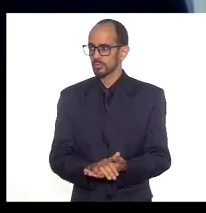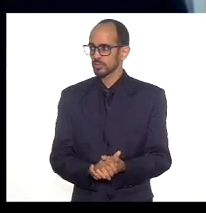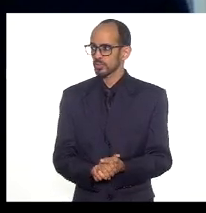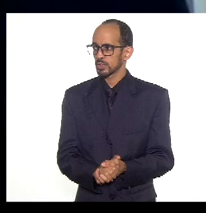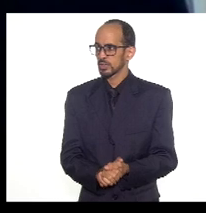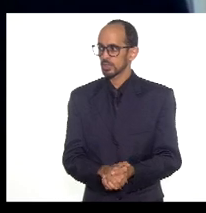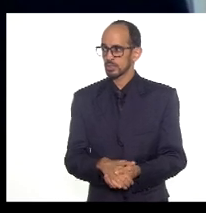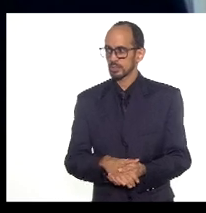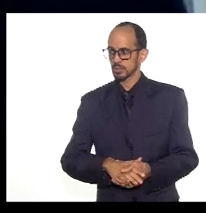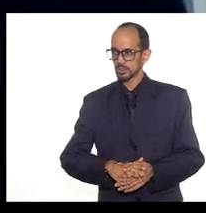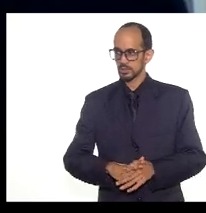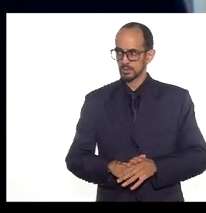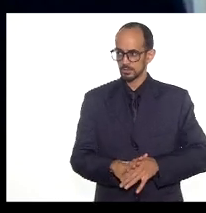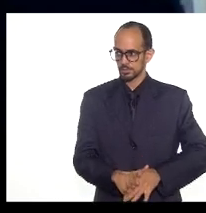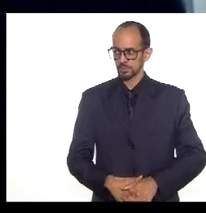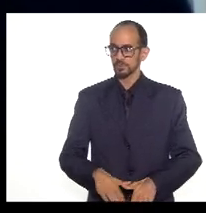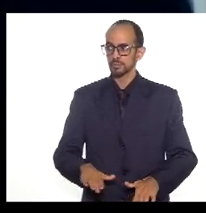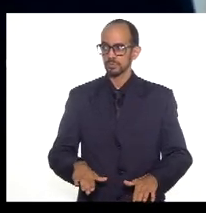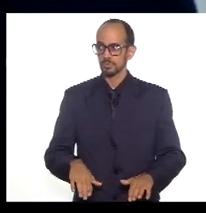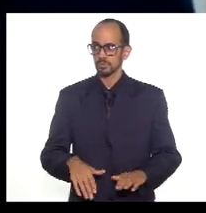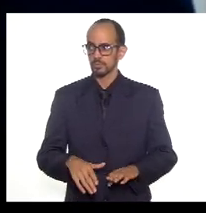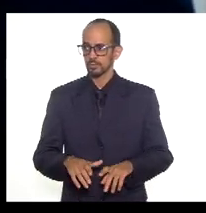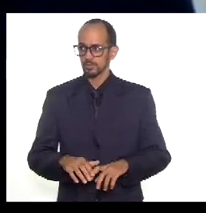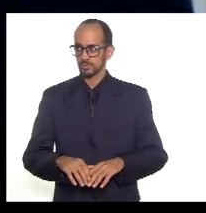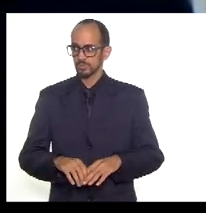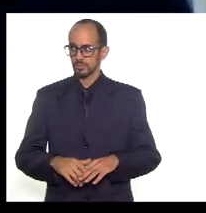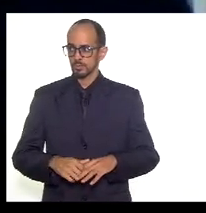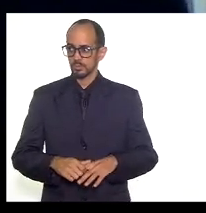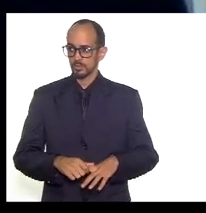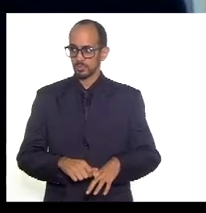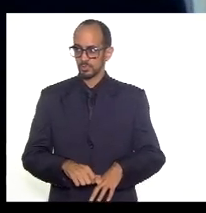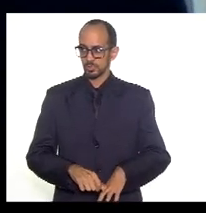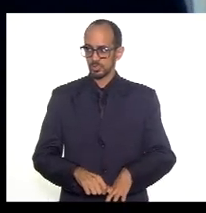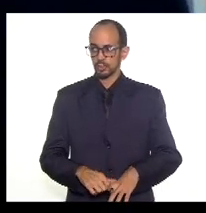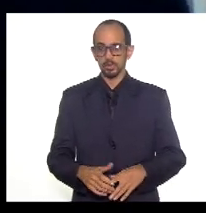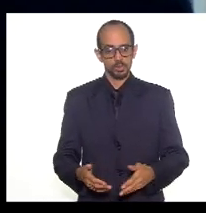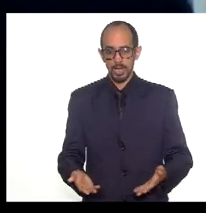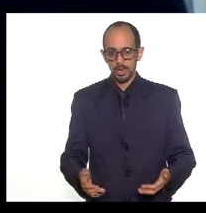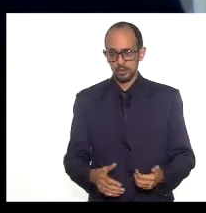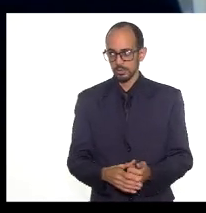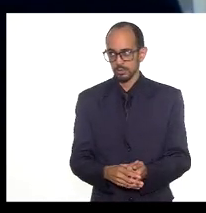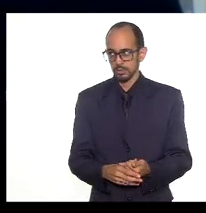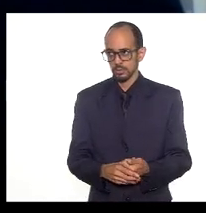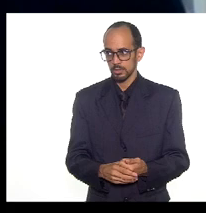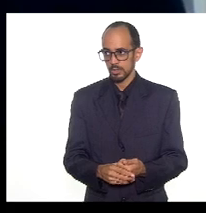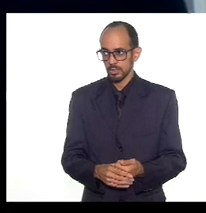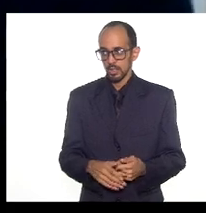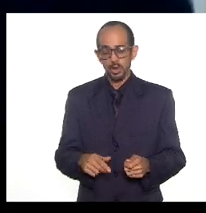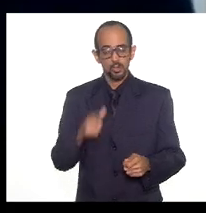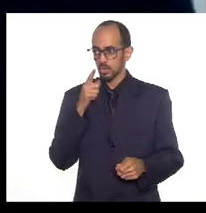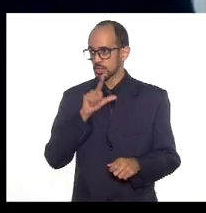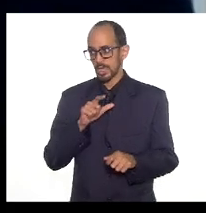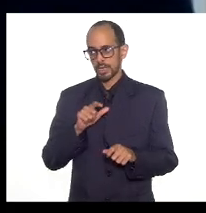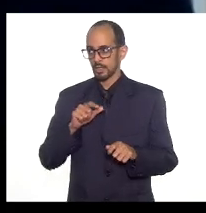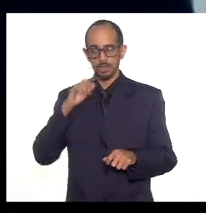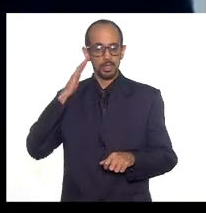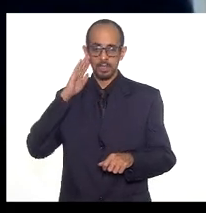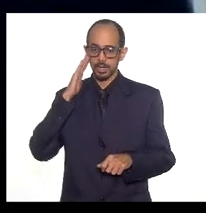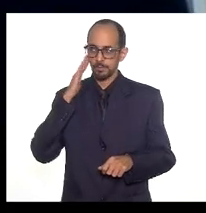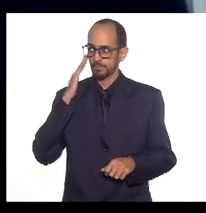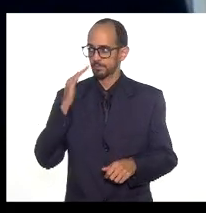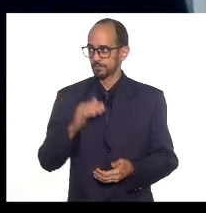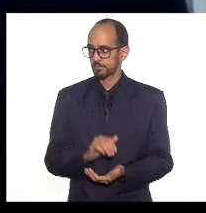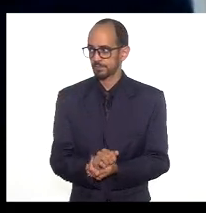E a gente, sim, qualifica empresas brasileiras ou consórcios, empresas de consórcio, para participar das licitações das plataformas, né? E sempre em igualdade